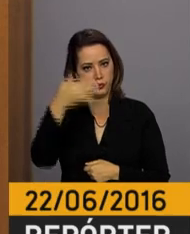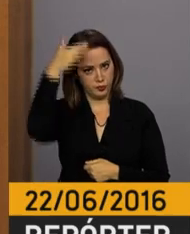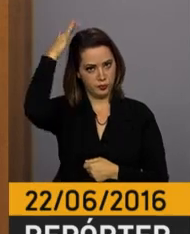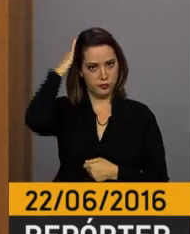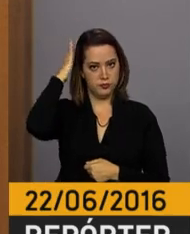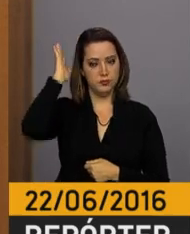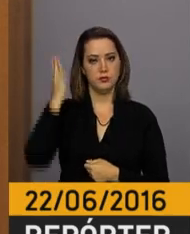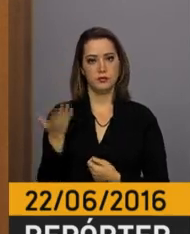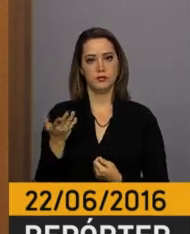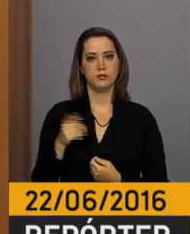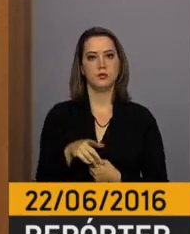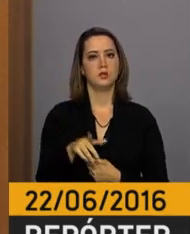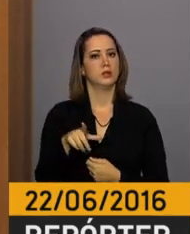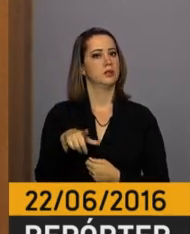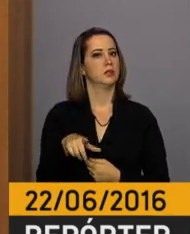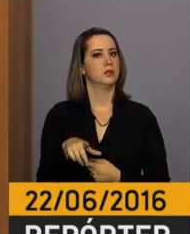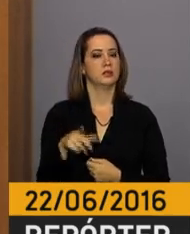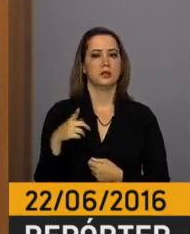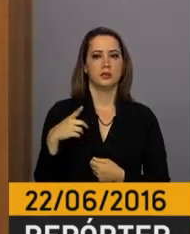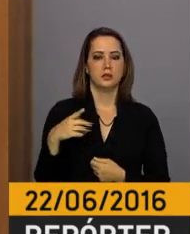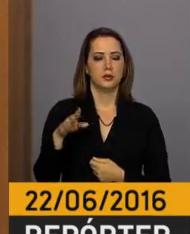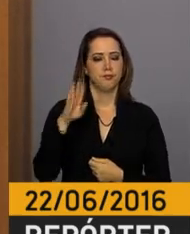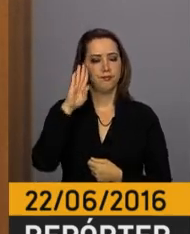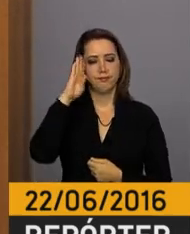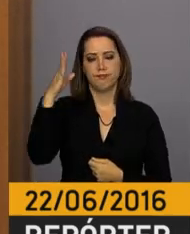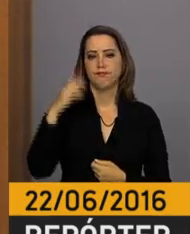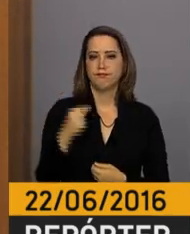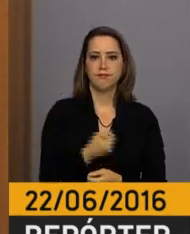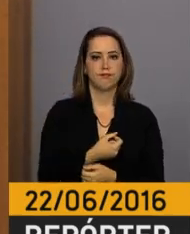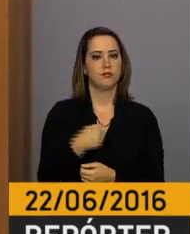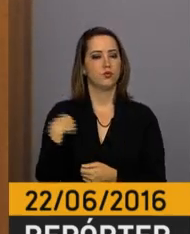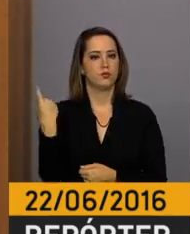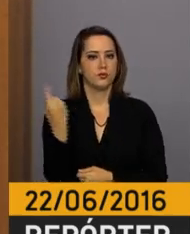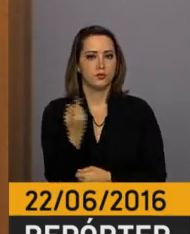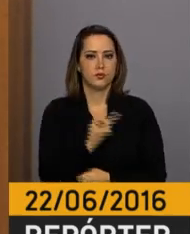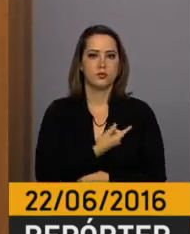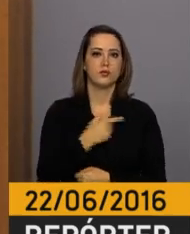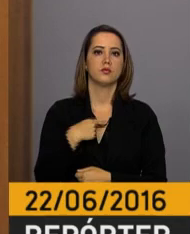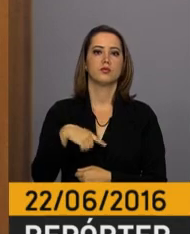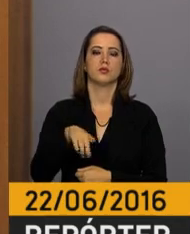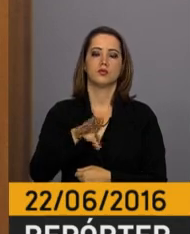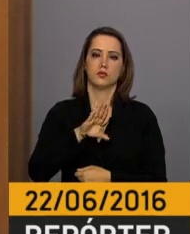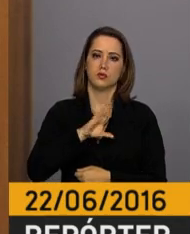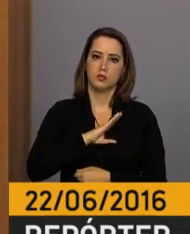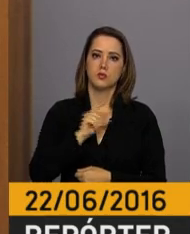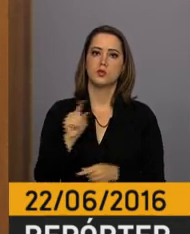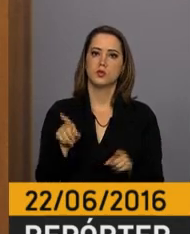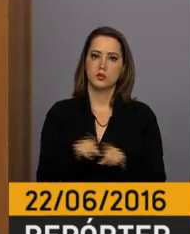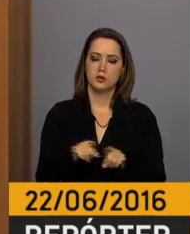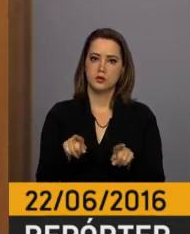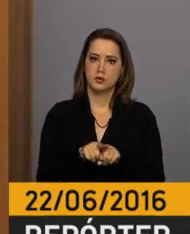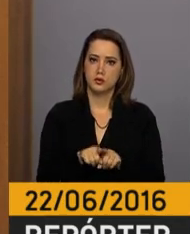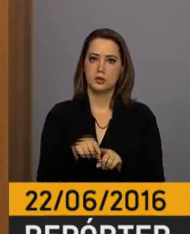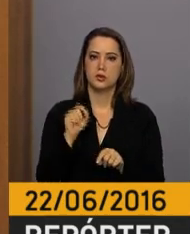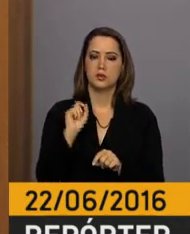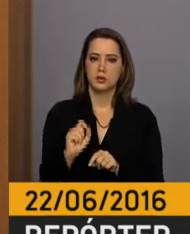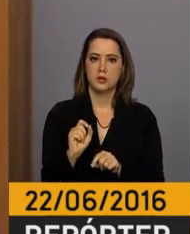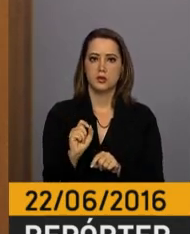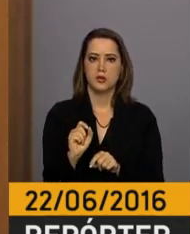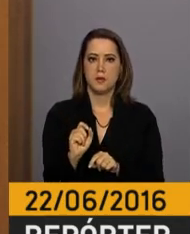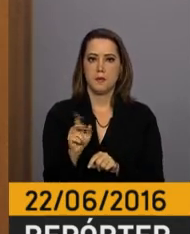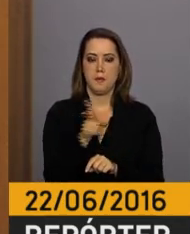Temer líder de todos nós e nosso confrade devo também dizer na academia